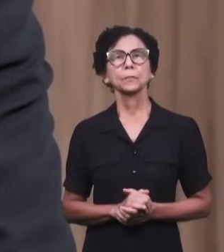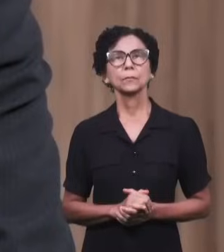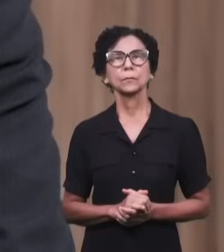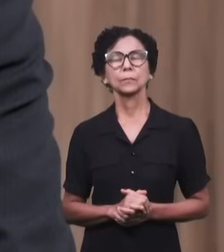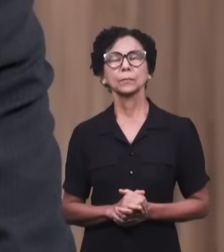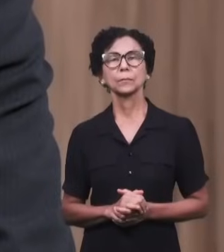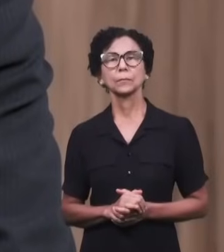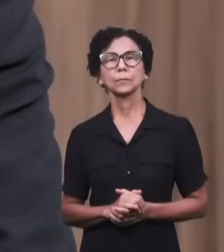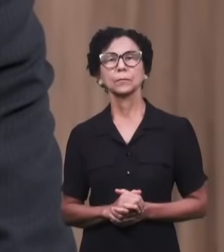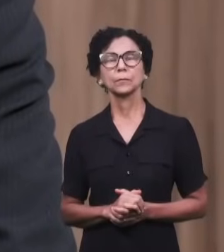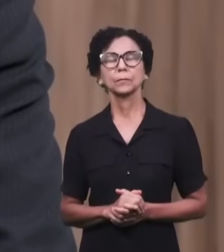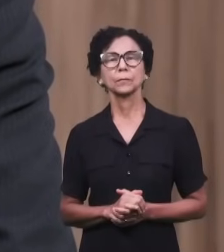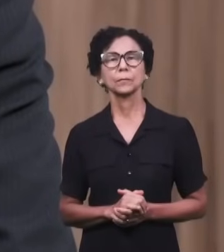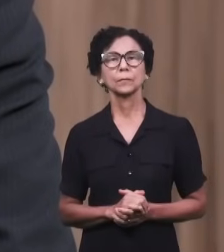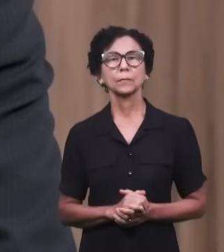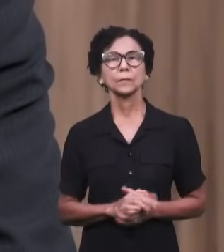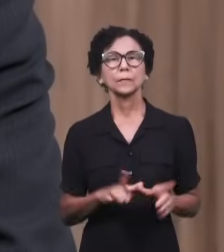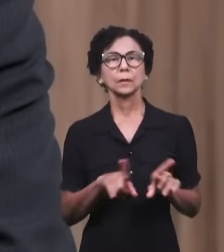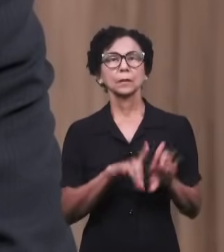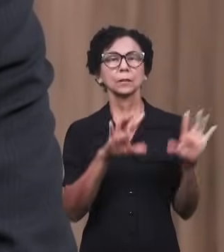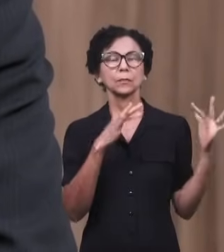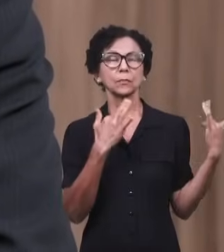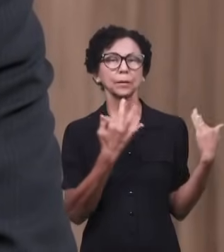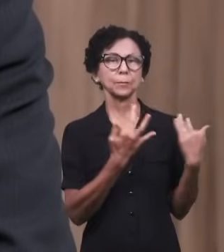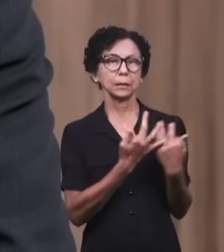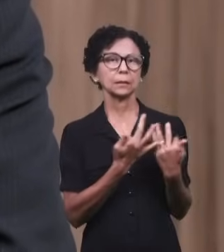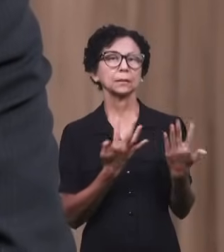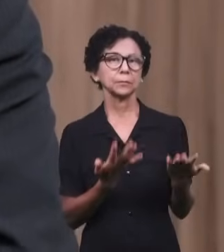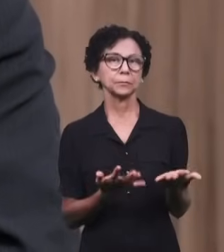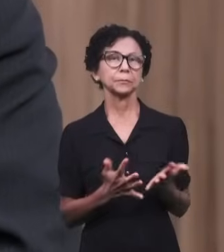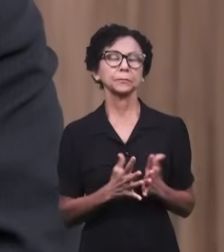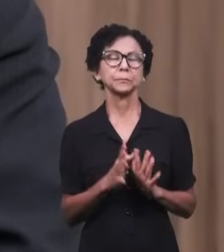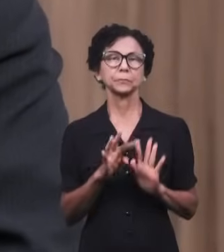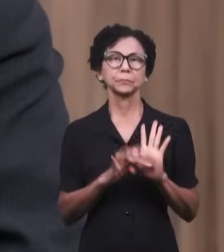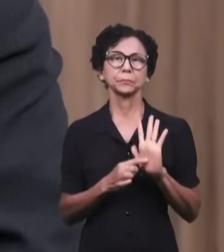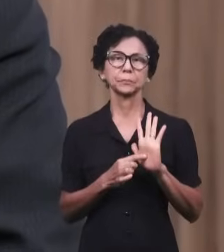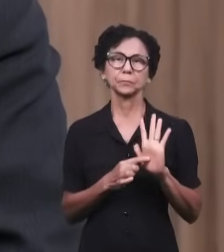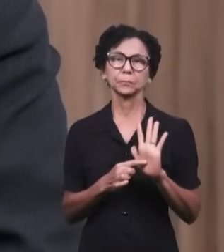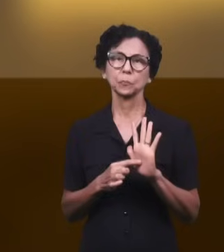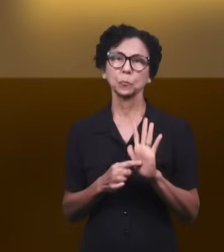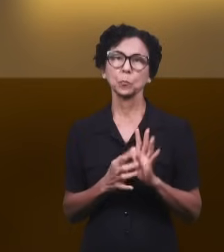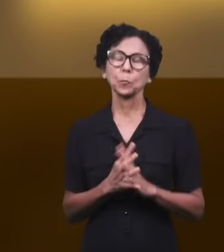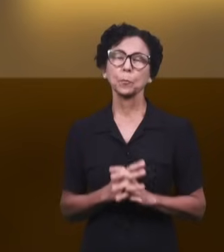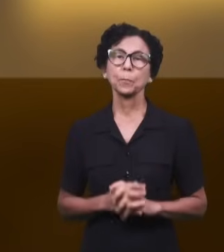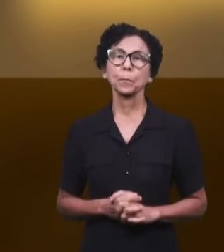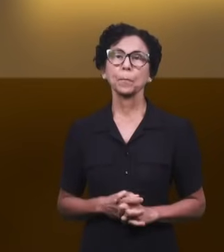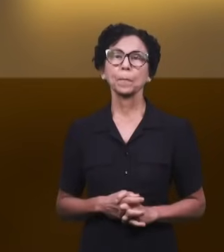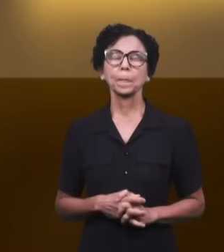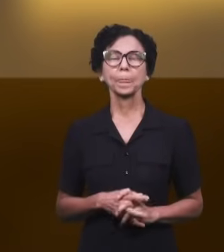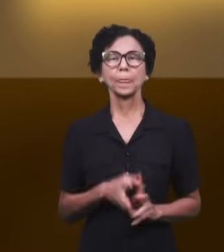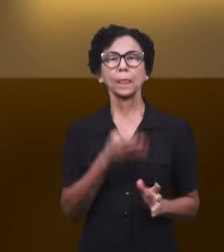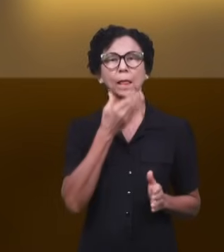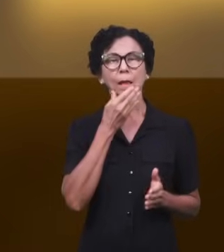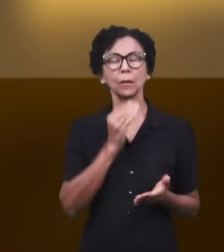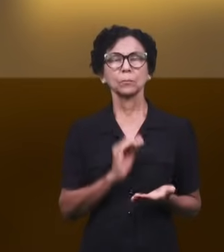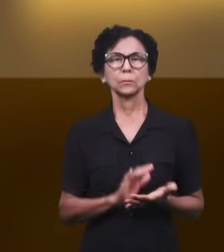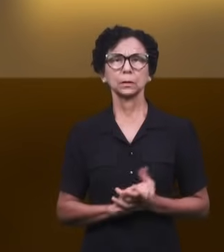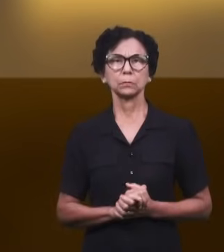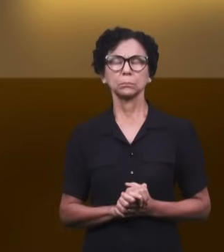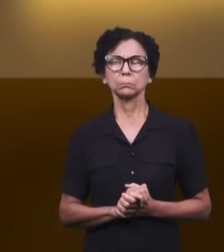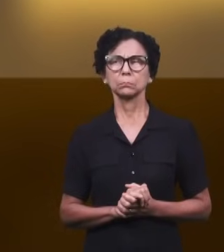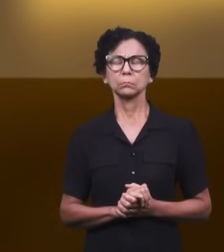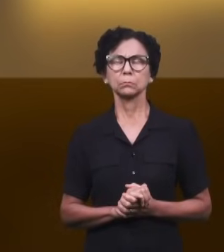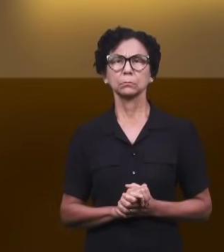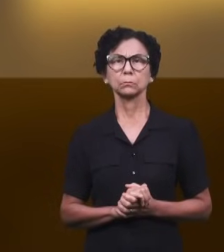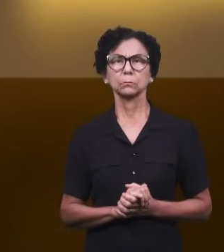e a sua família, né? Então o texto nos diz assim: e levantou Ló os seus